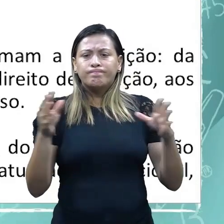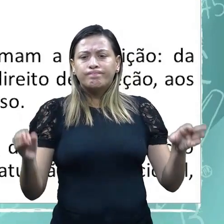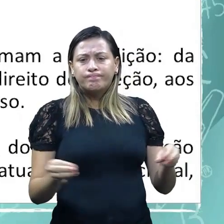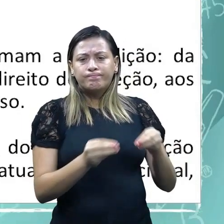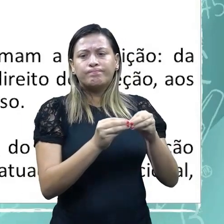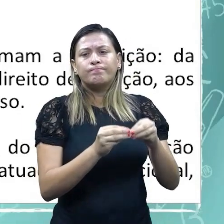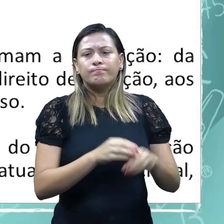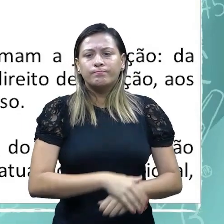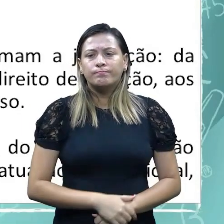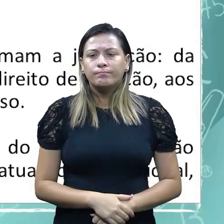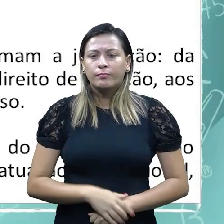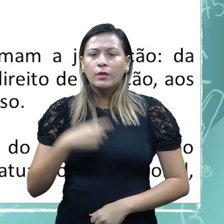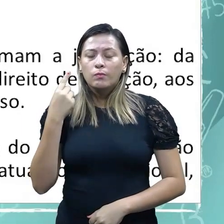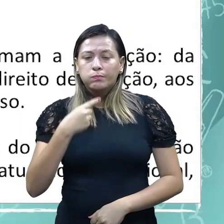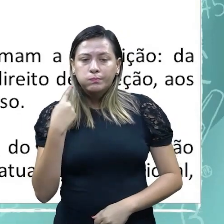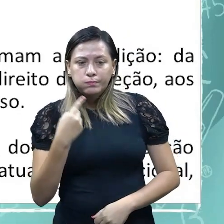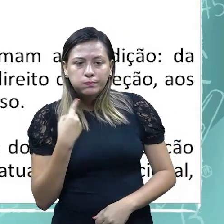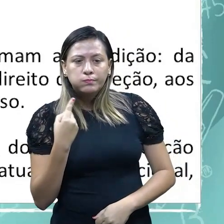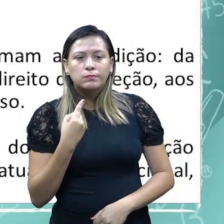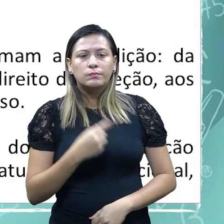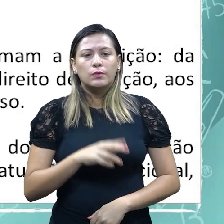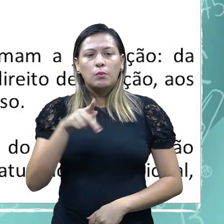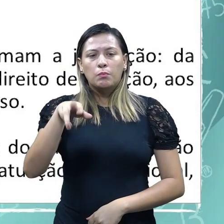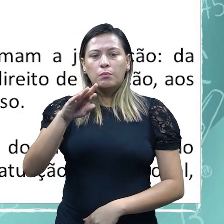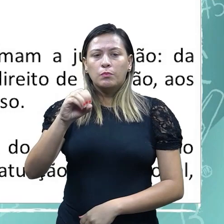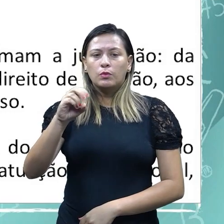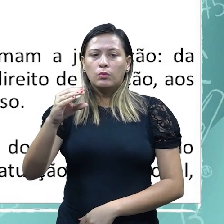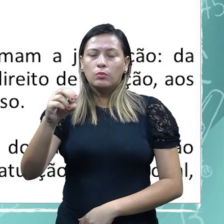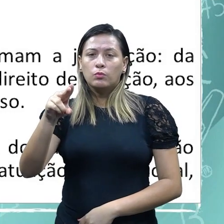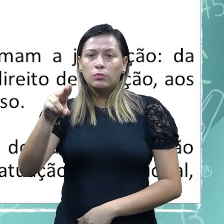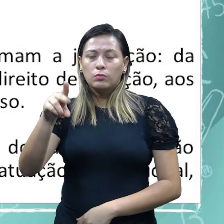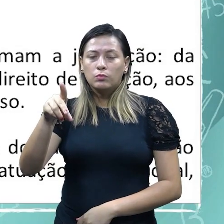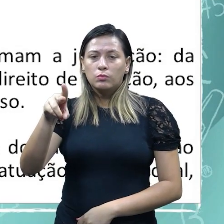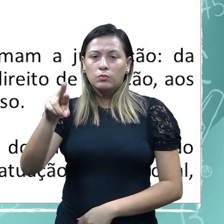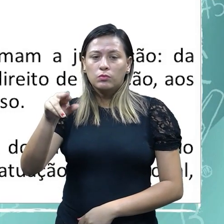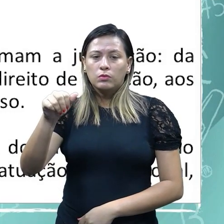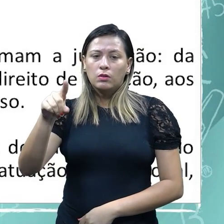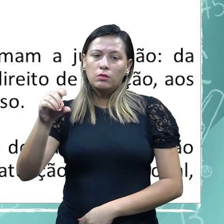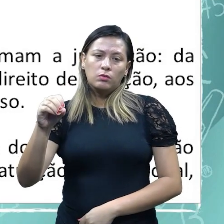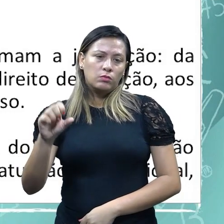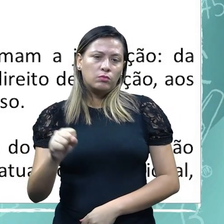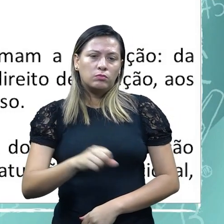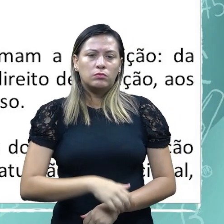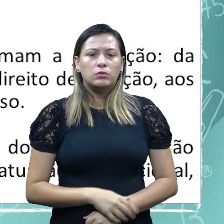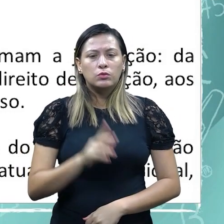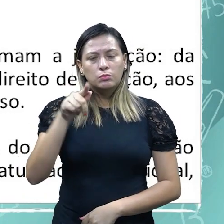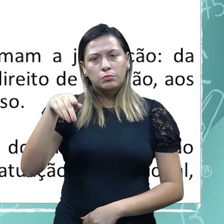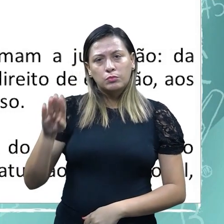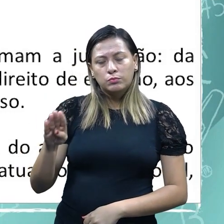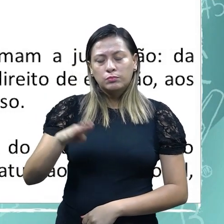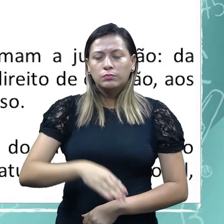dos advogados, dos procuradores, né? E aí você está falando dos procuradores municipais, estaduais, enfim.